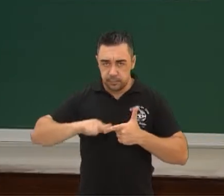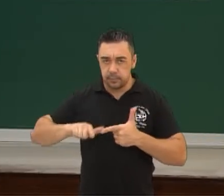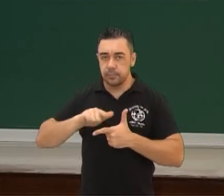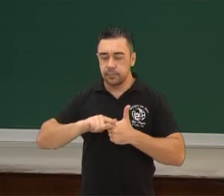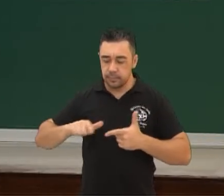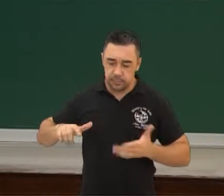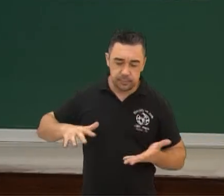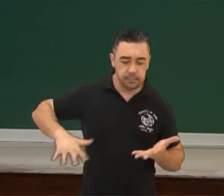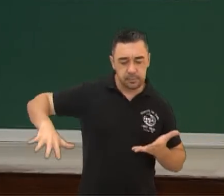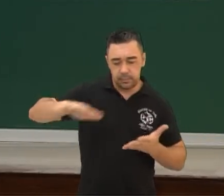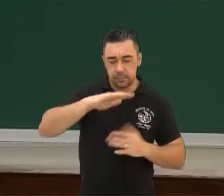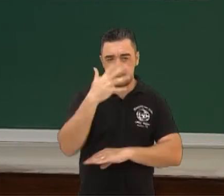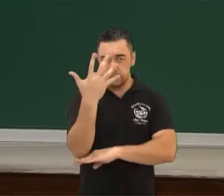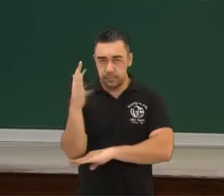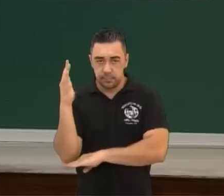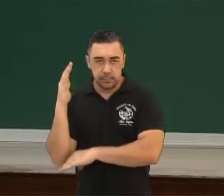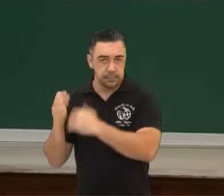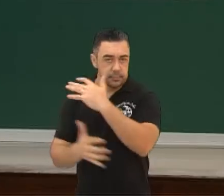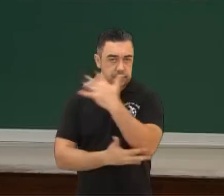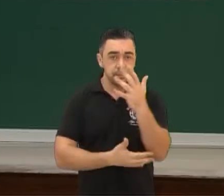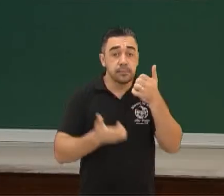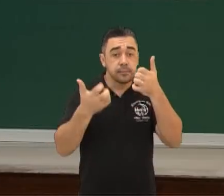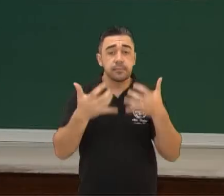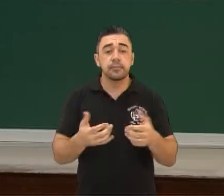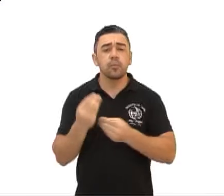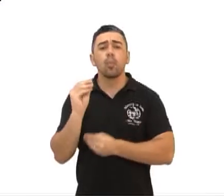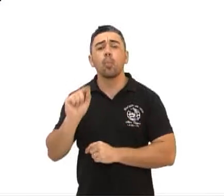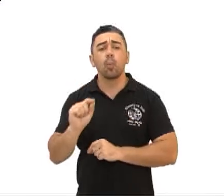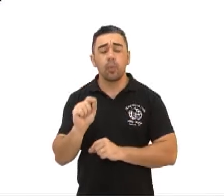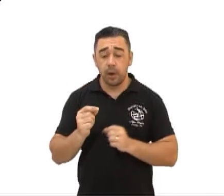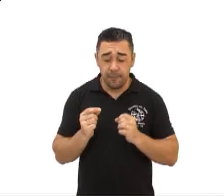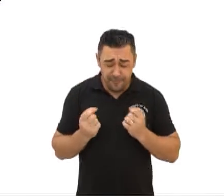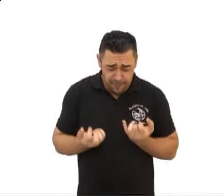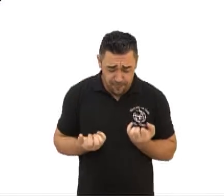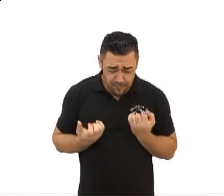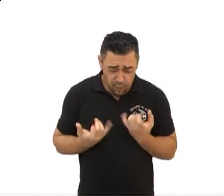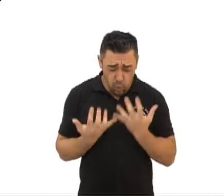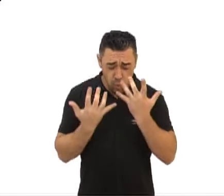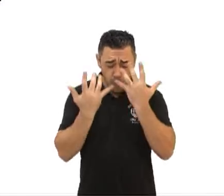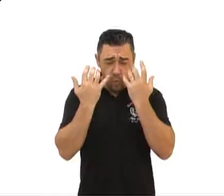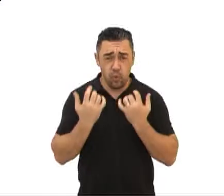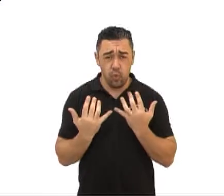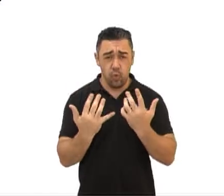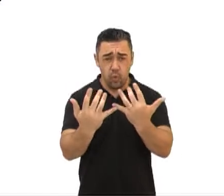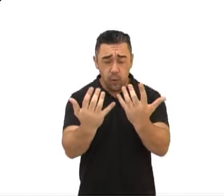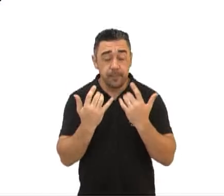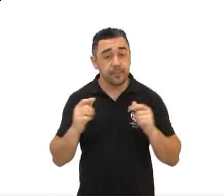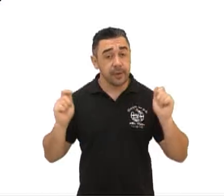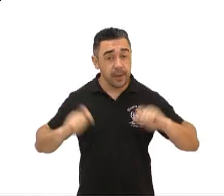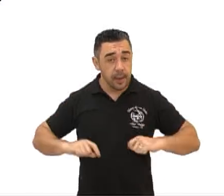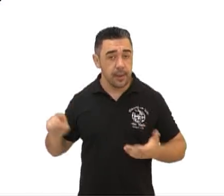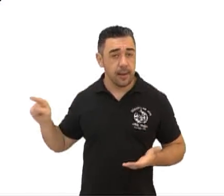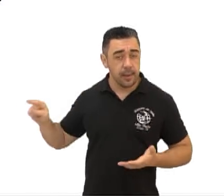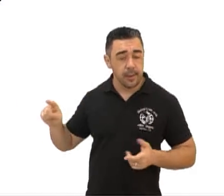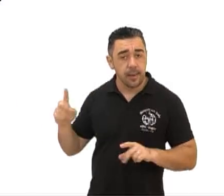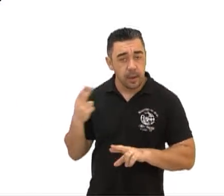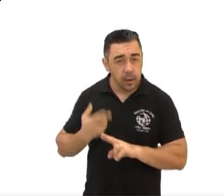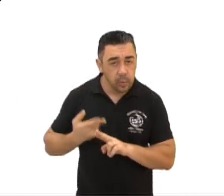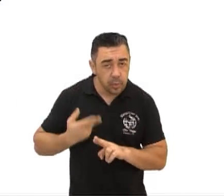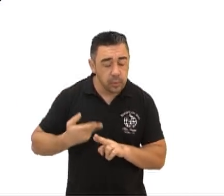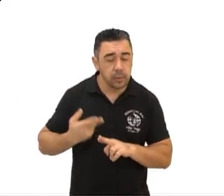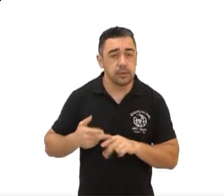ambiental, e agora a gente vai falar um pouquinho sobre as queimadas. As queimadas, elas são um tipo de prática